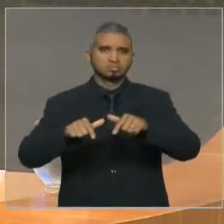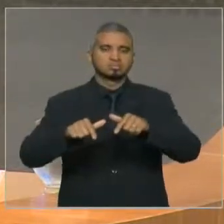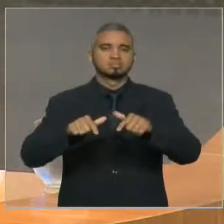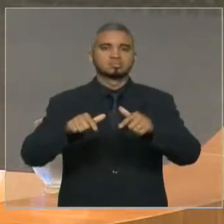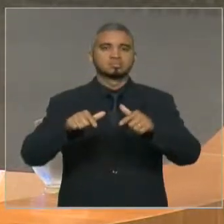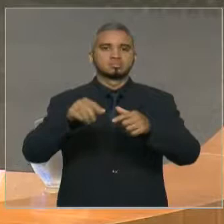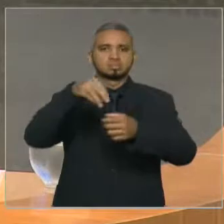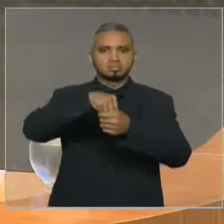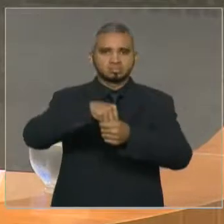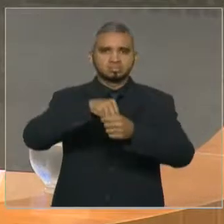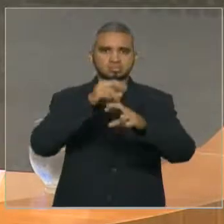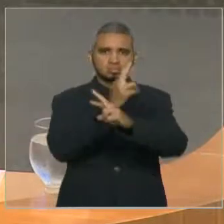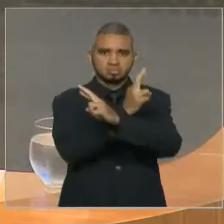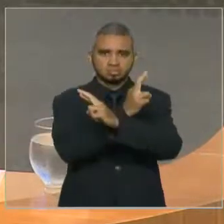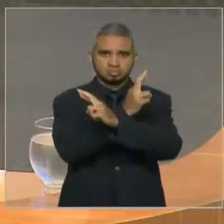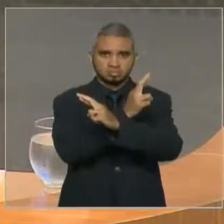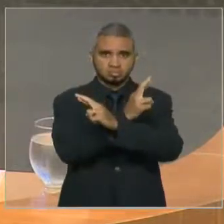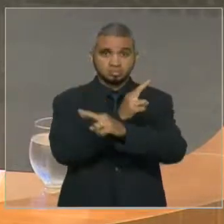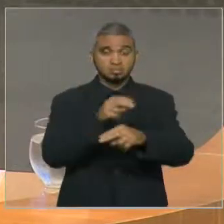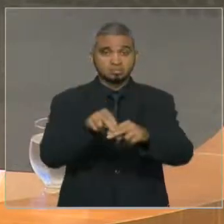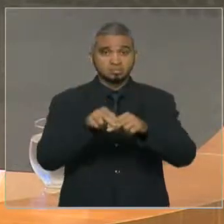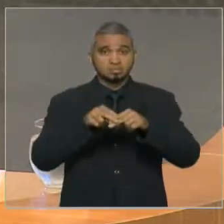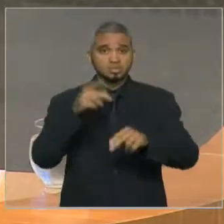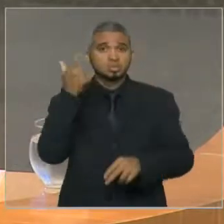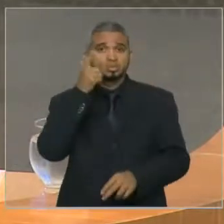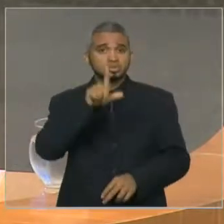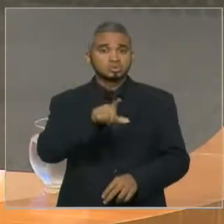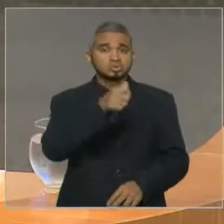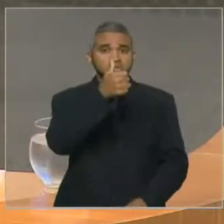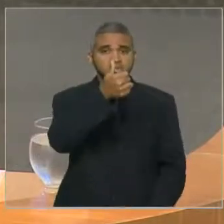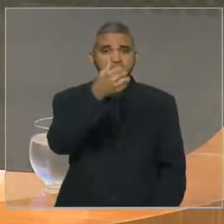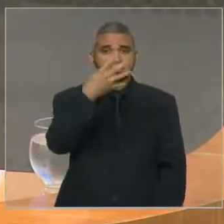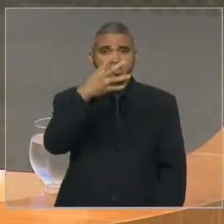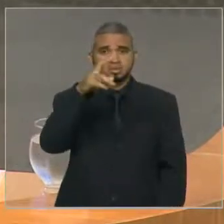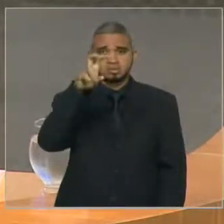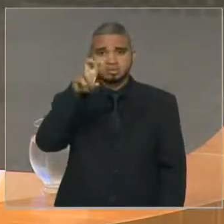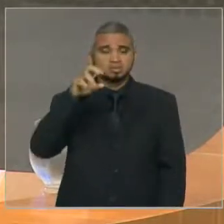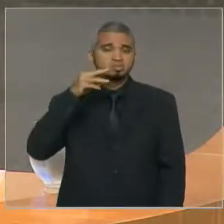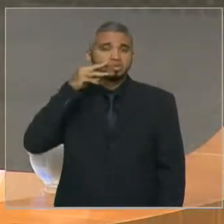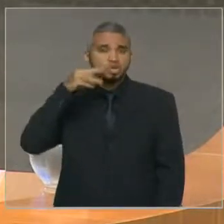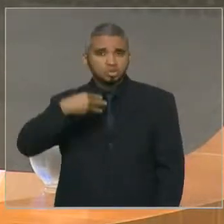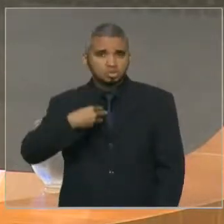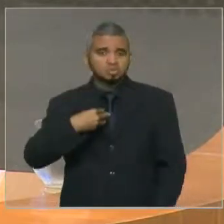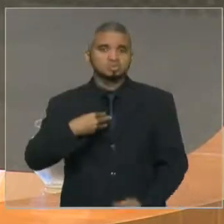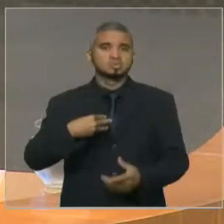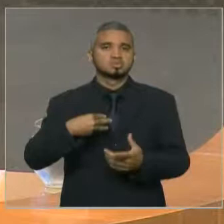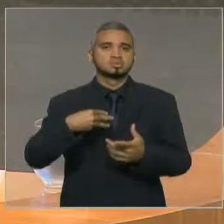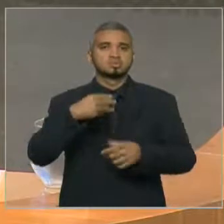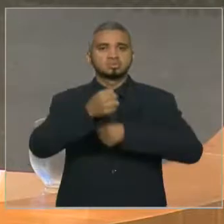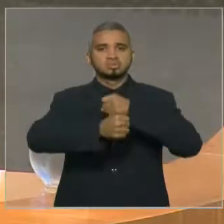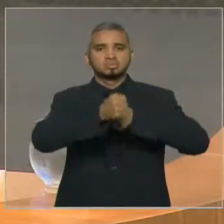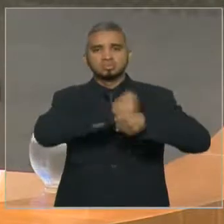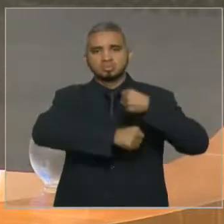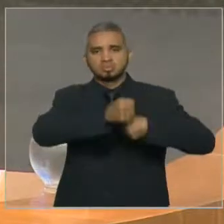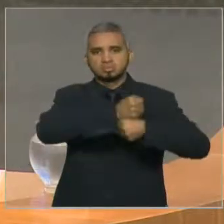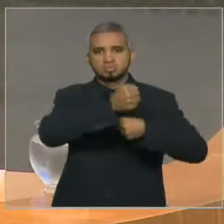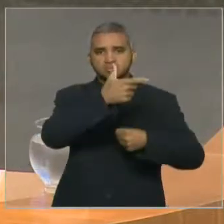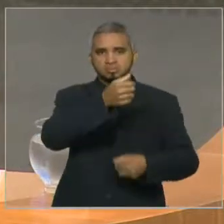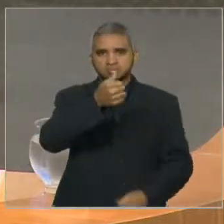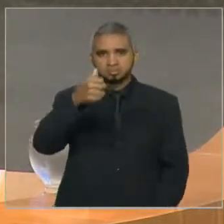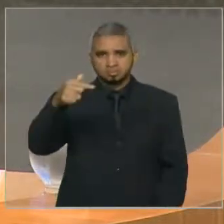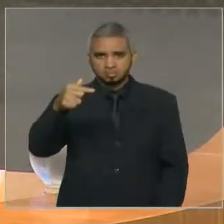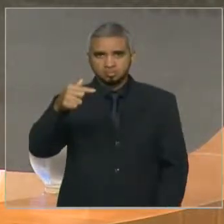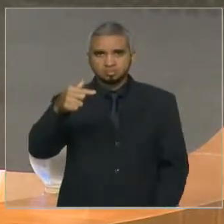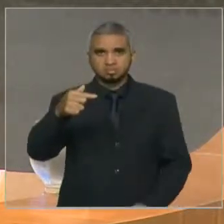mais expressivo, foi alcançada a marca de 145 milhões de serviços prestados no ano de 2017, um aumento